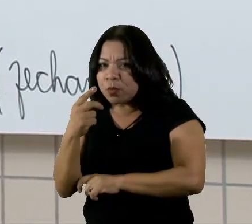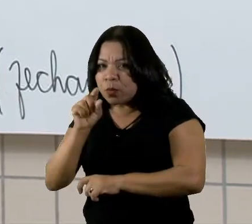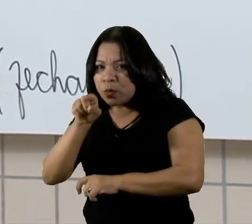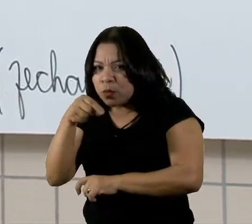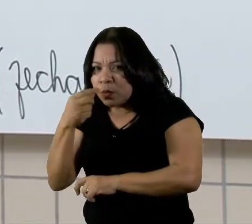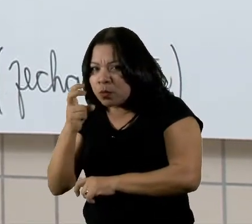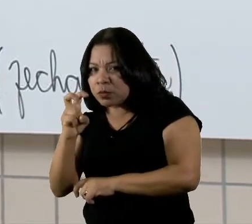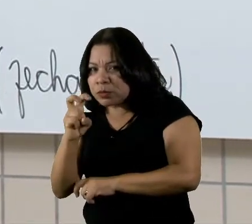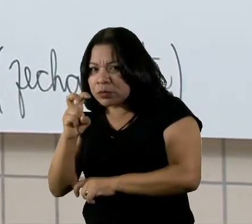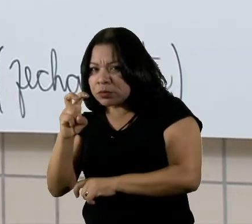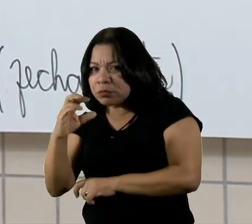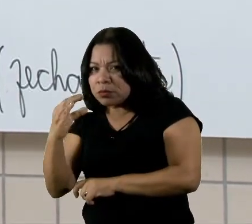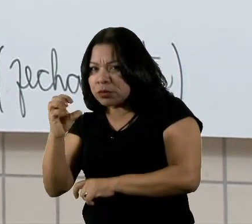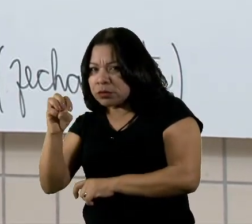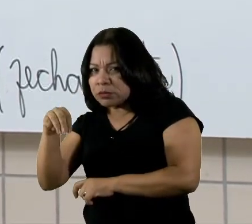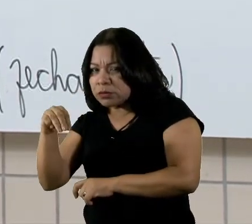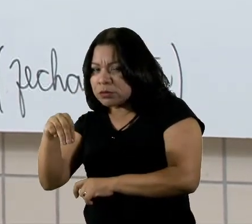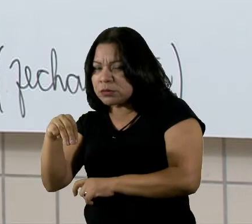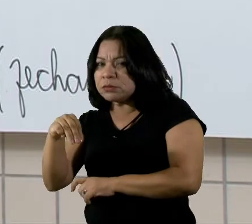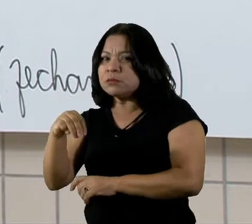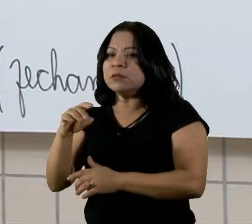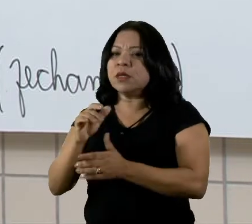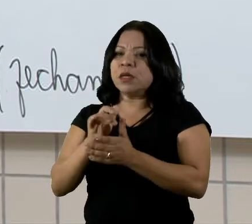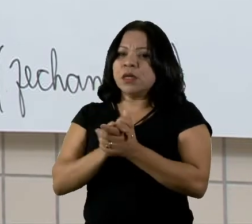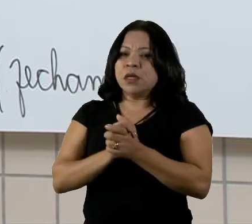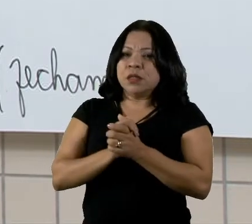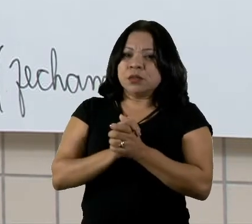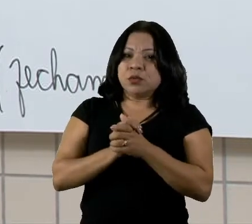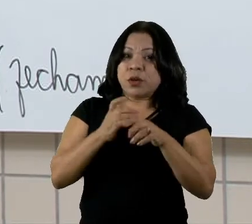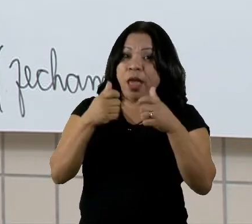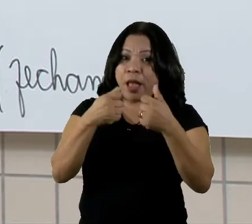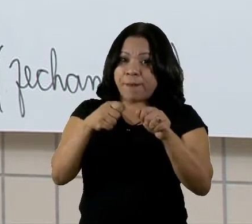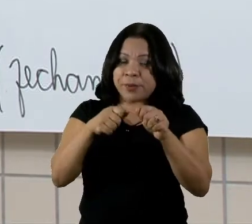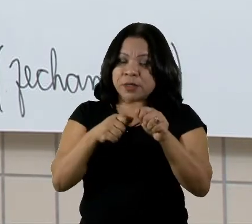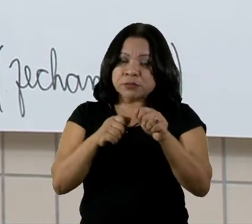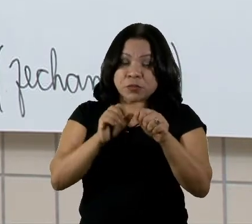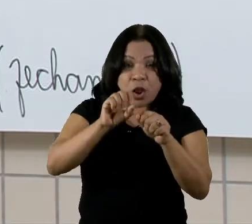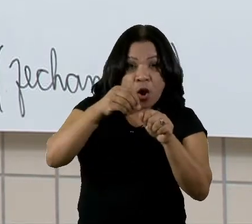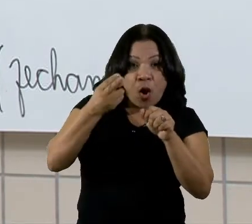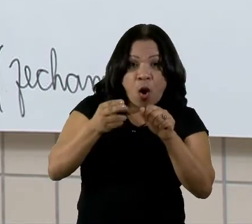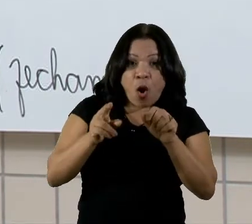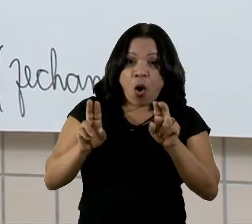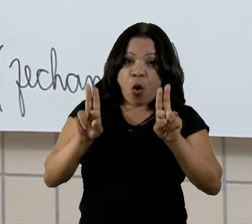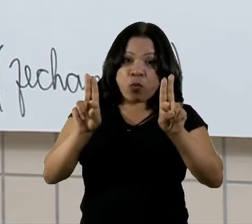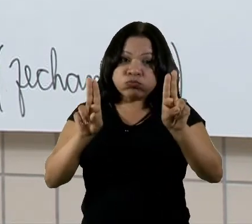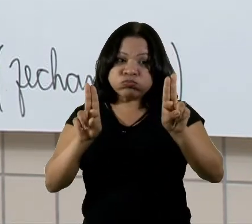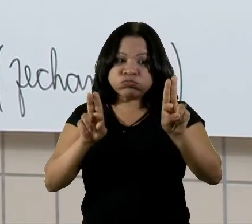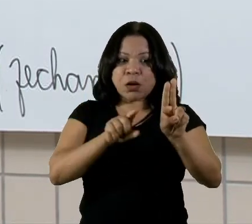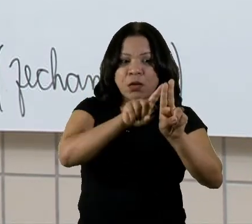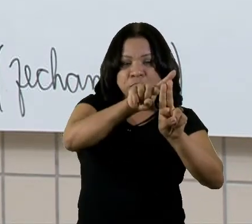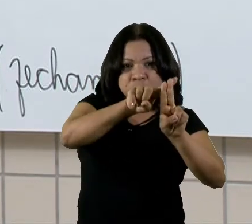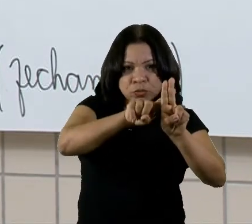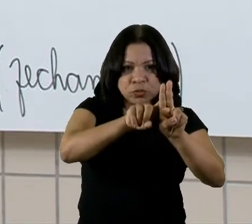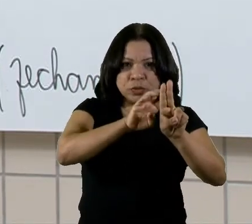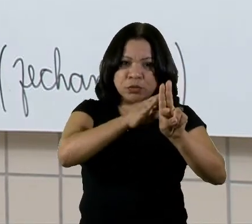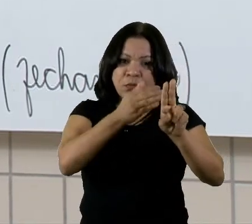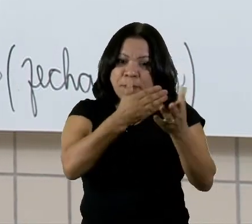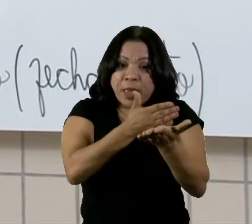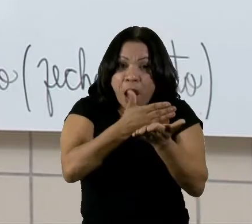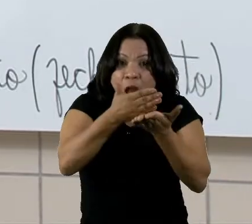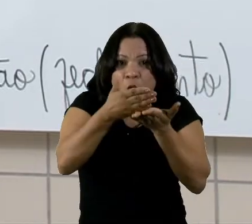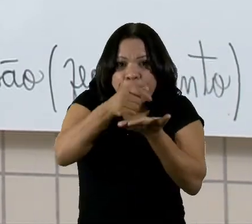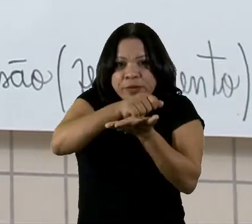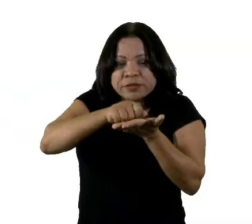na folha e dar esse espaço de 2 dedos para iniciar o seu parágrafo. Esse recuo que vai mostrar que é